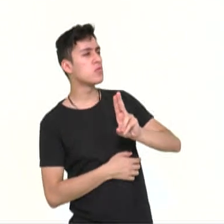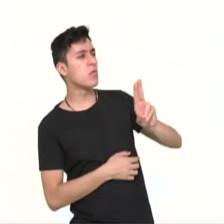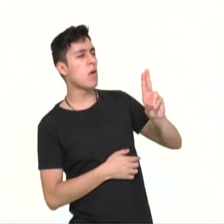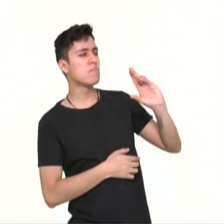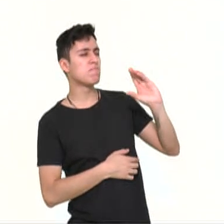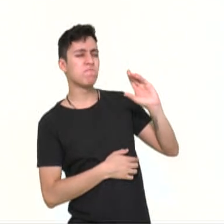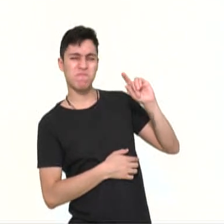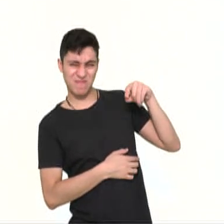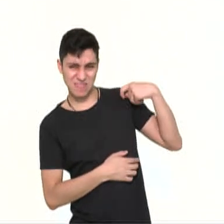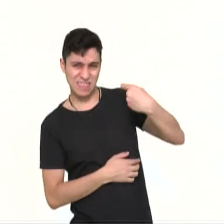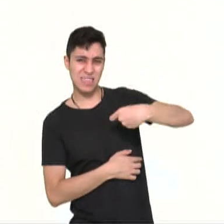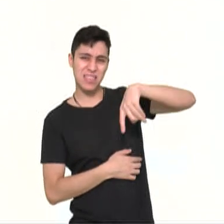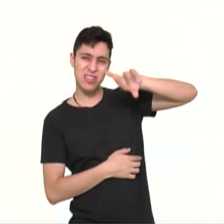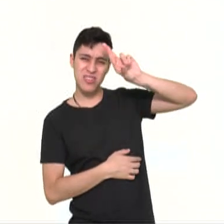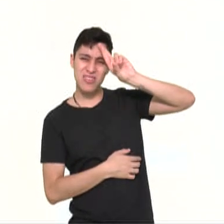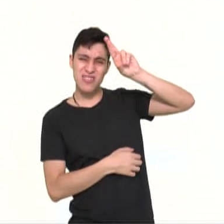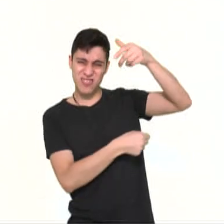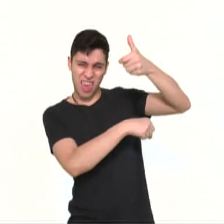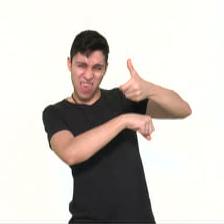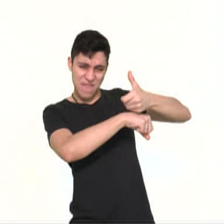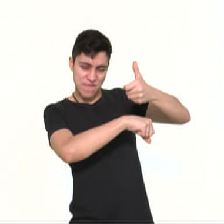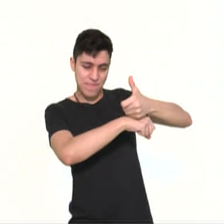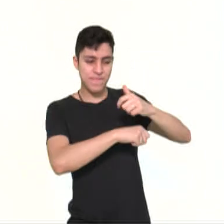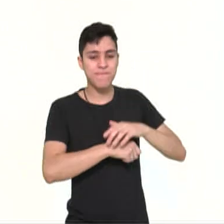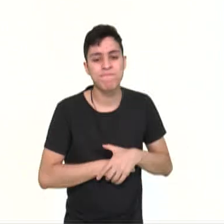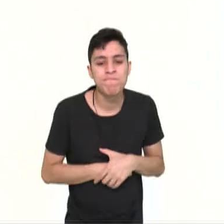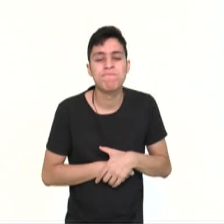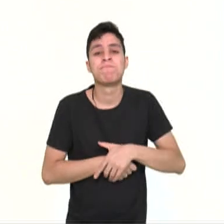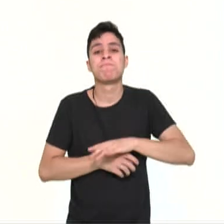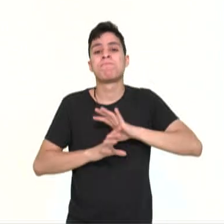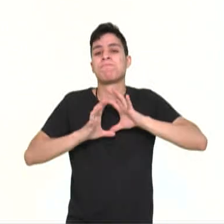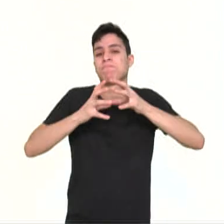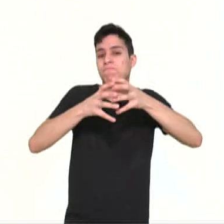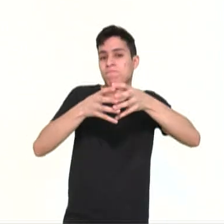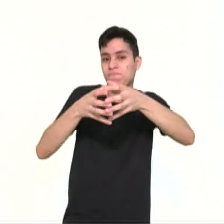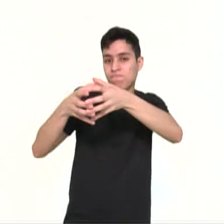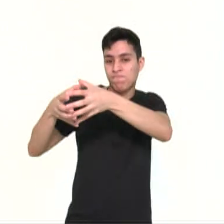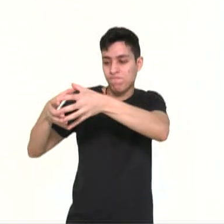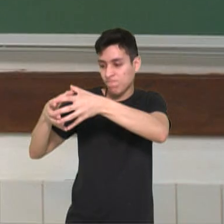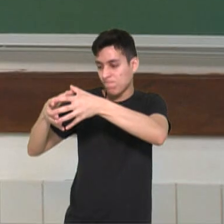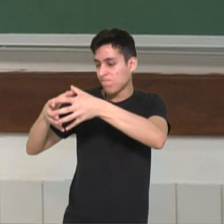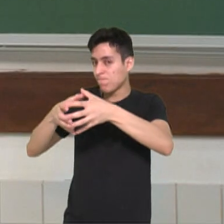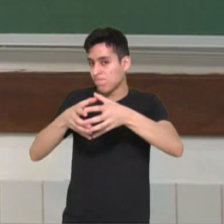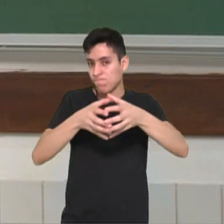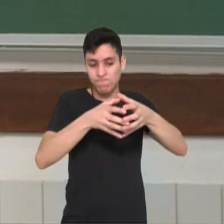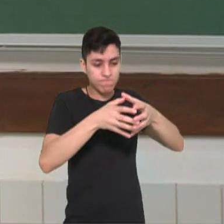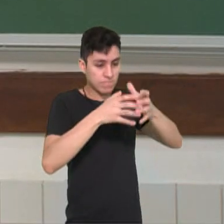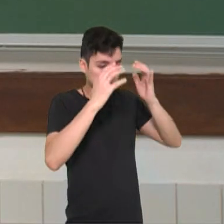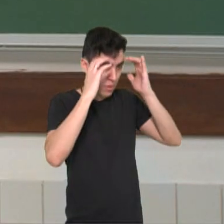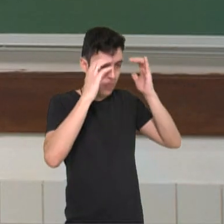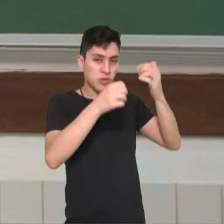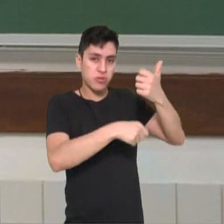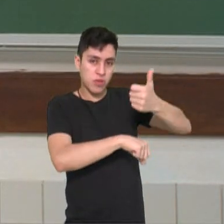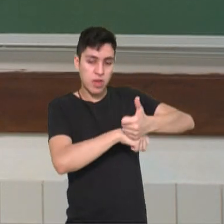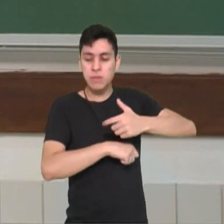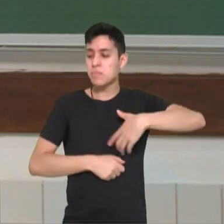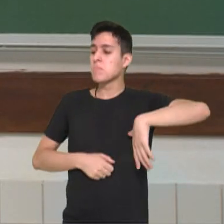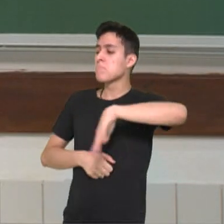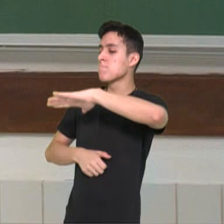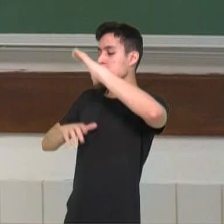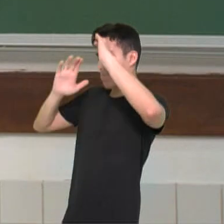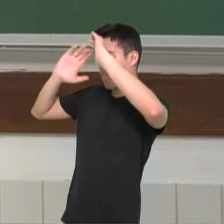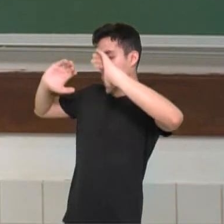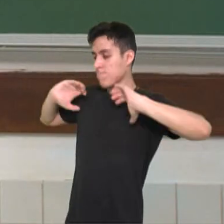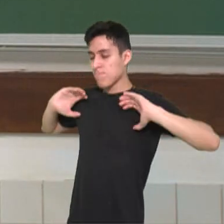chefes. Esses chefes, né, todos eles, toda a aldeia, ela era subordinada a esses chefes. E os reinos,